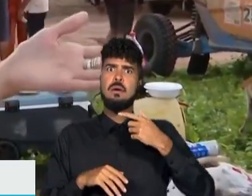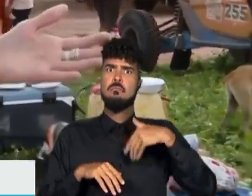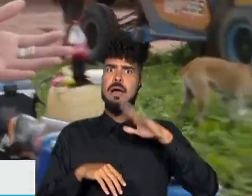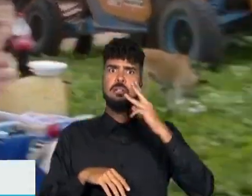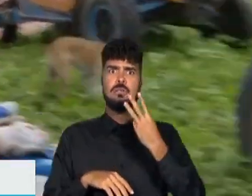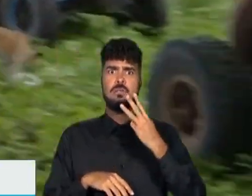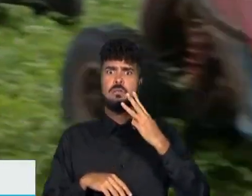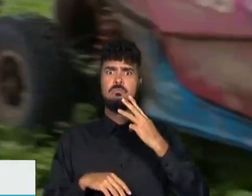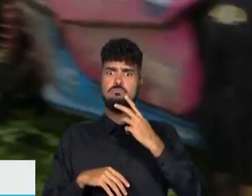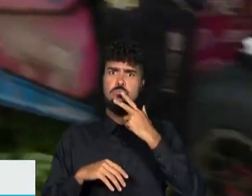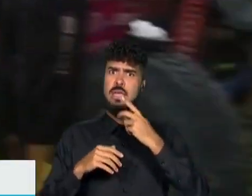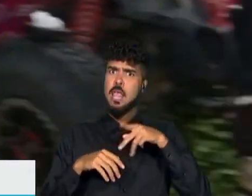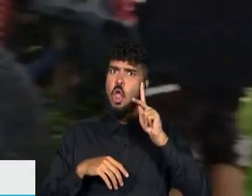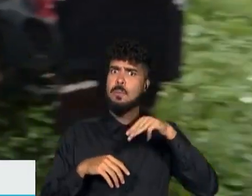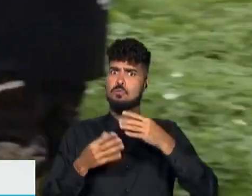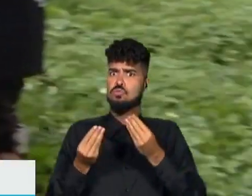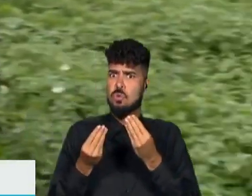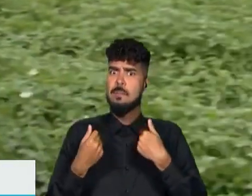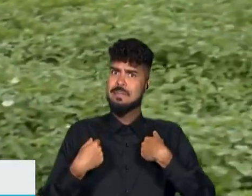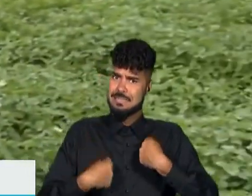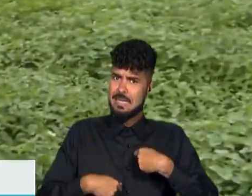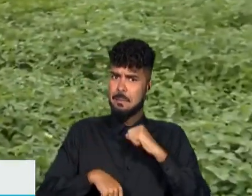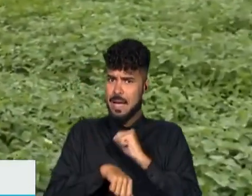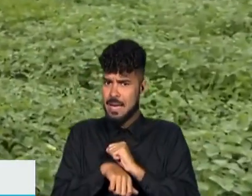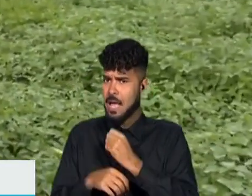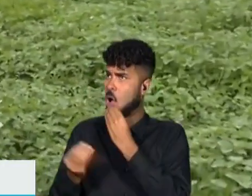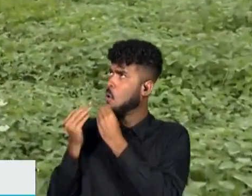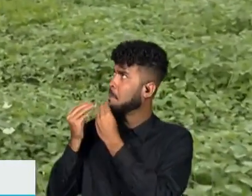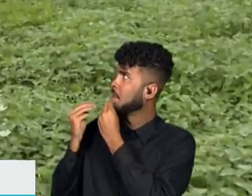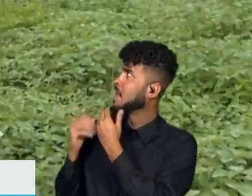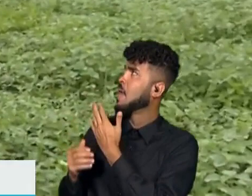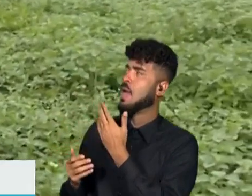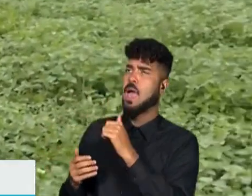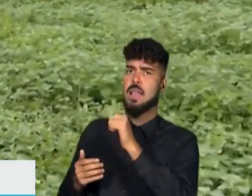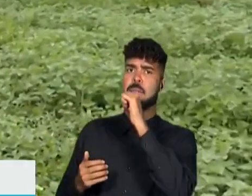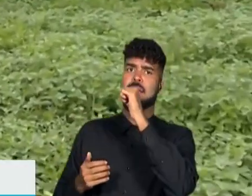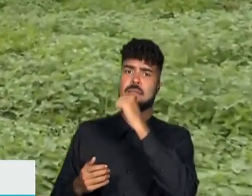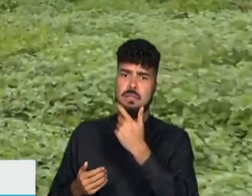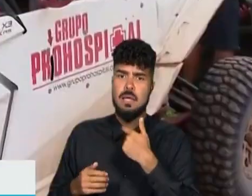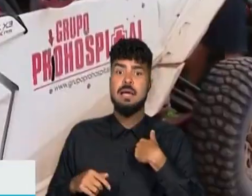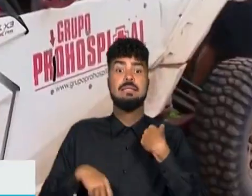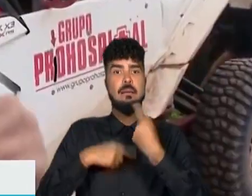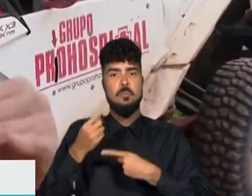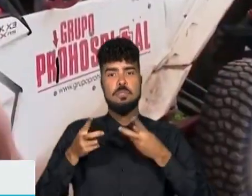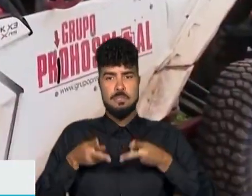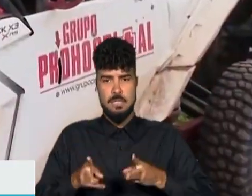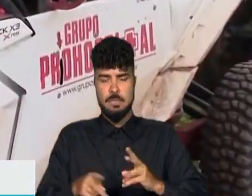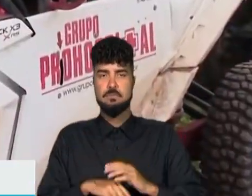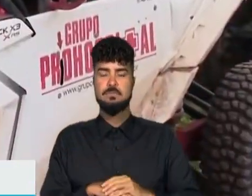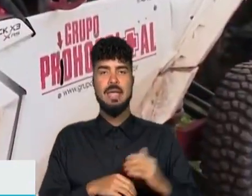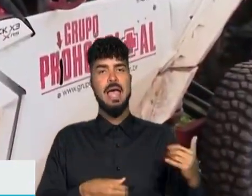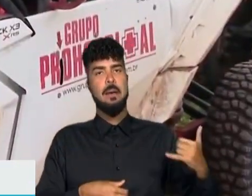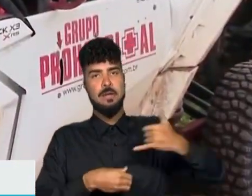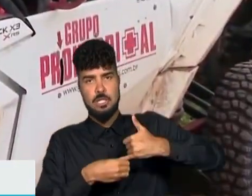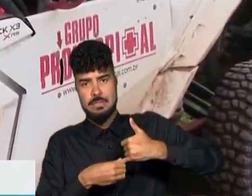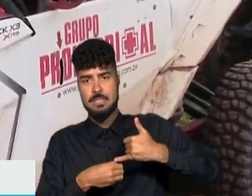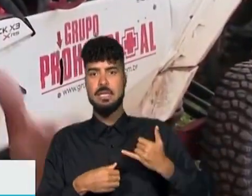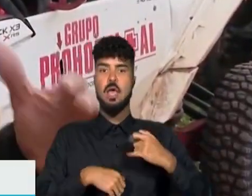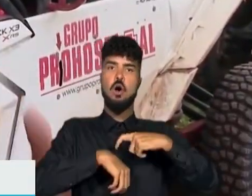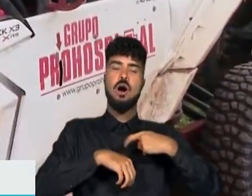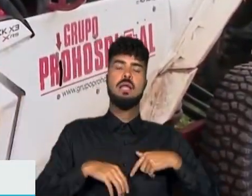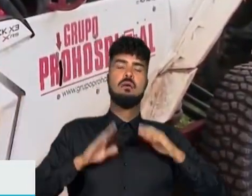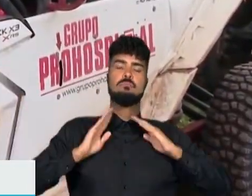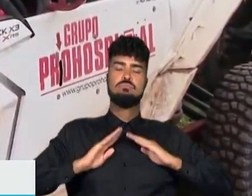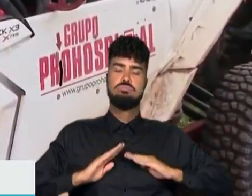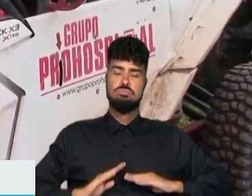têm que parar também para comer, se alimentar e seguir na trilha. É a hora de abastecer, é a hora de baixar um pouquinho a adrenalina e